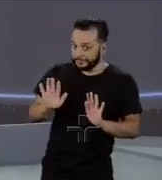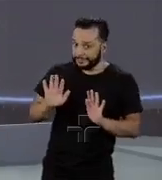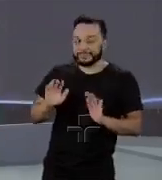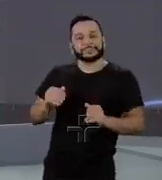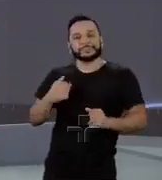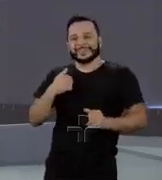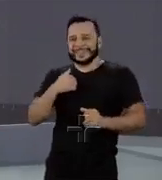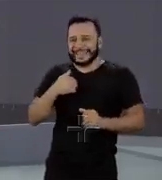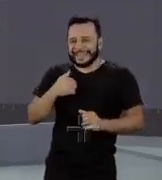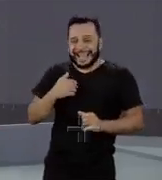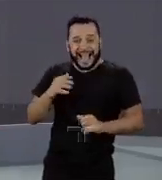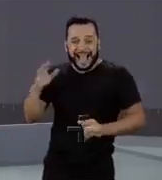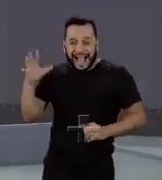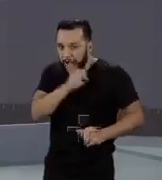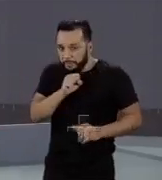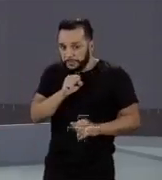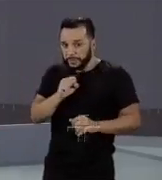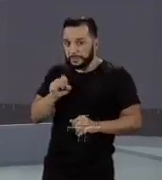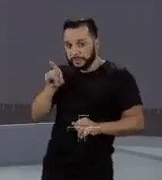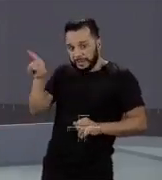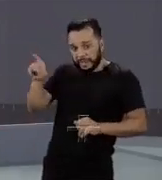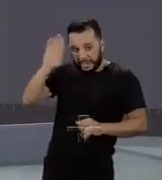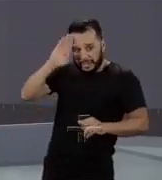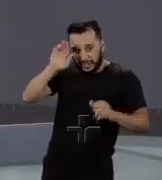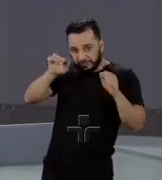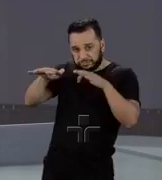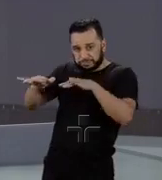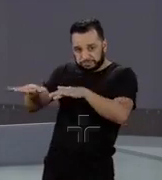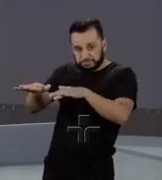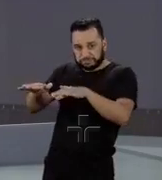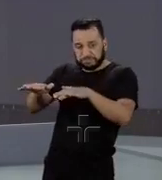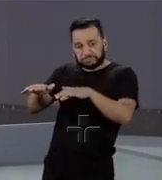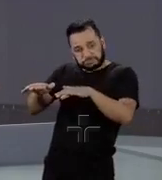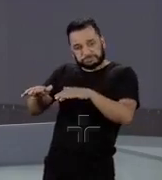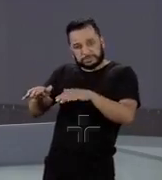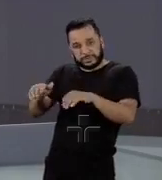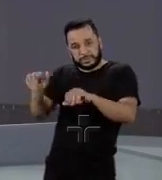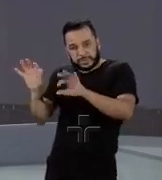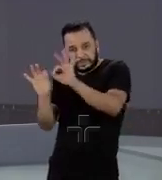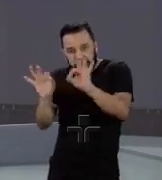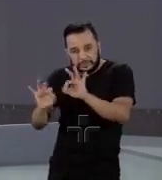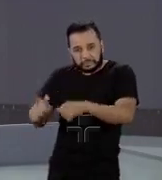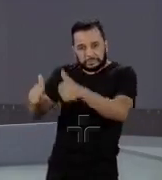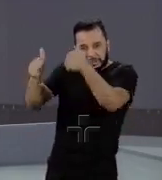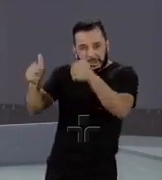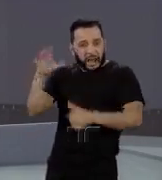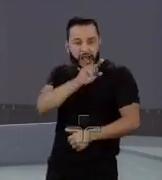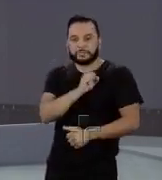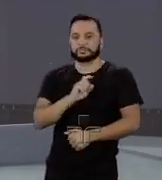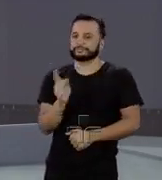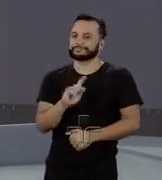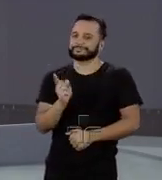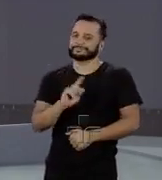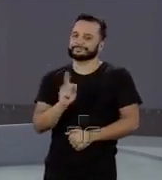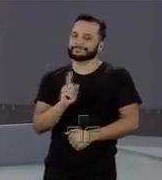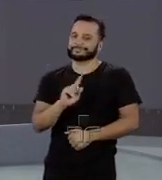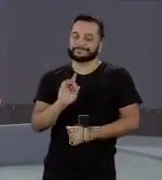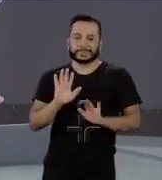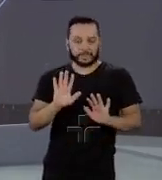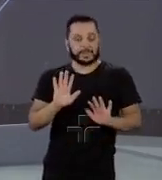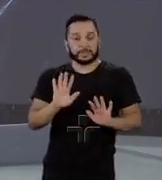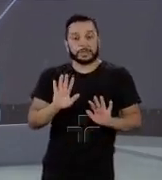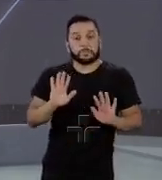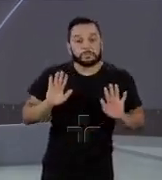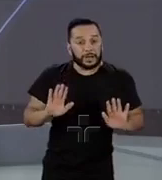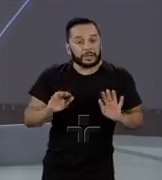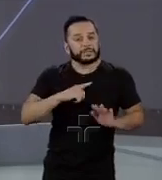quanto tempo mais será preciso para que comecem aí resultados mais práticos, mais visíveis para as pessoas? Porque pessoas inocentes, policiais,